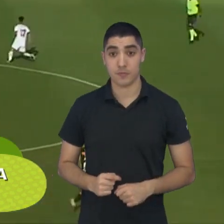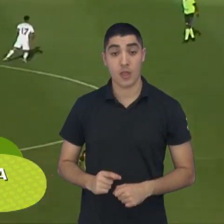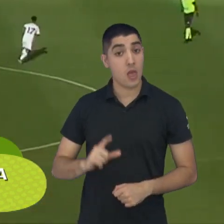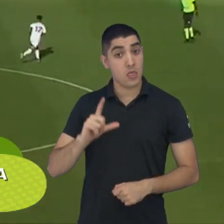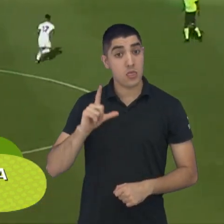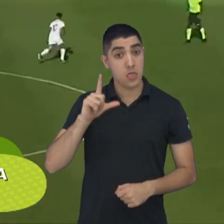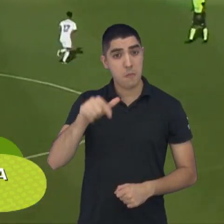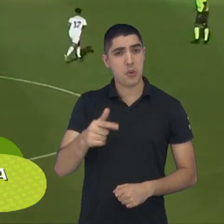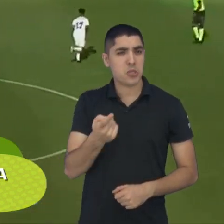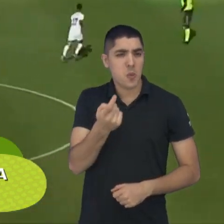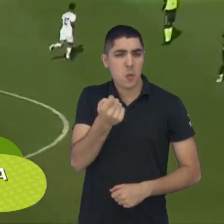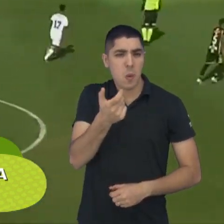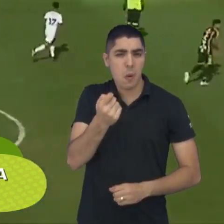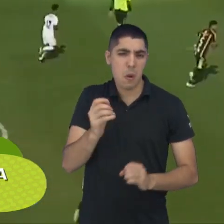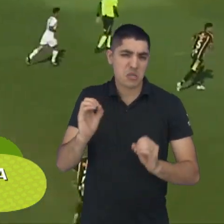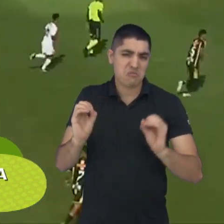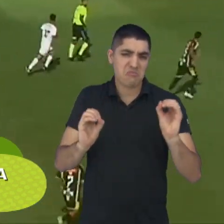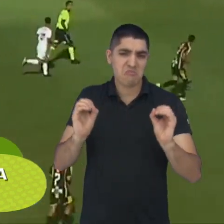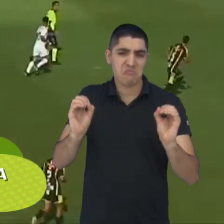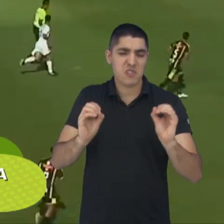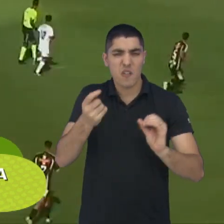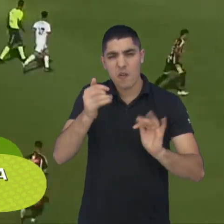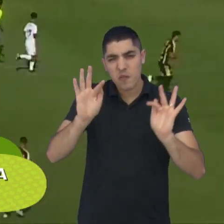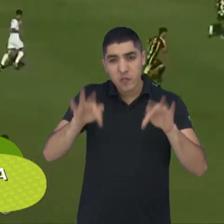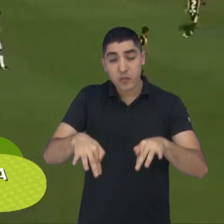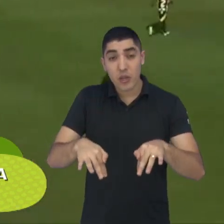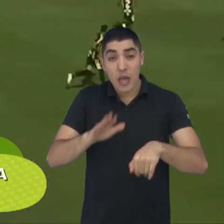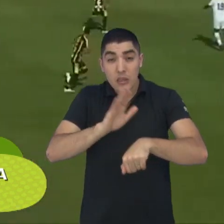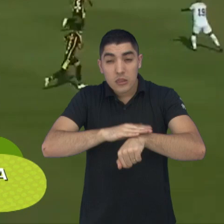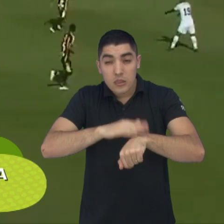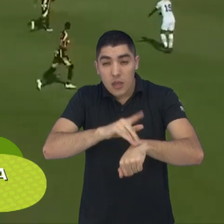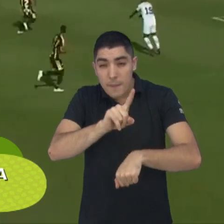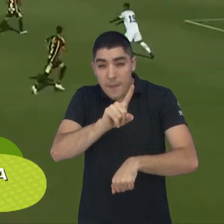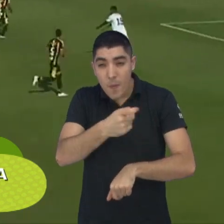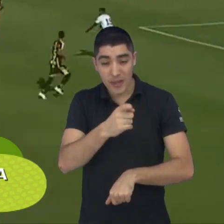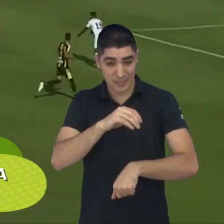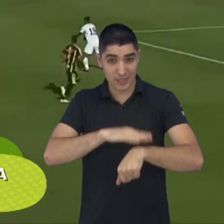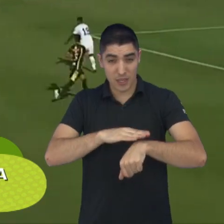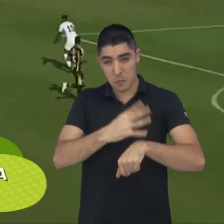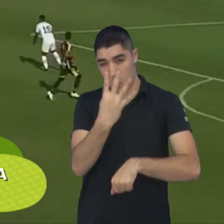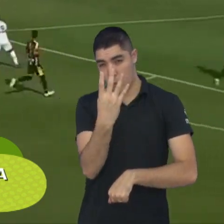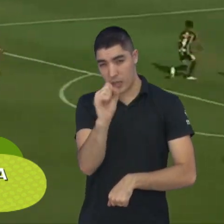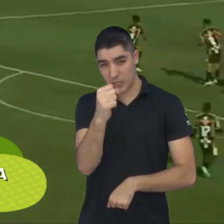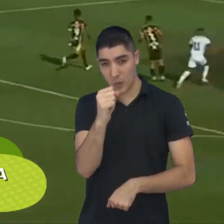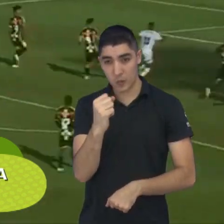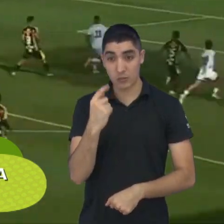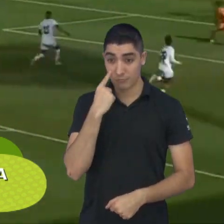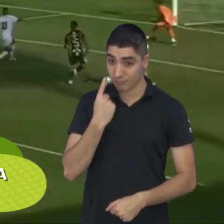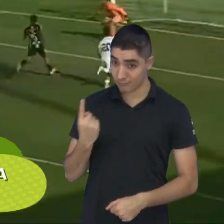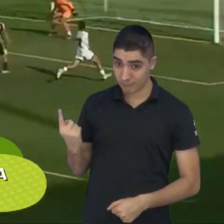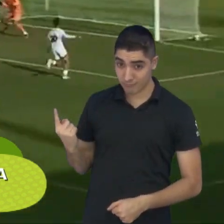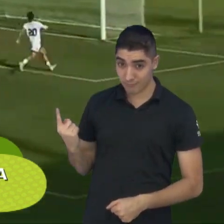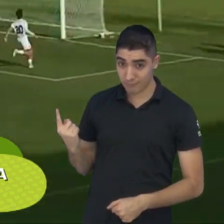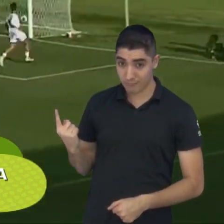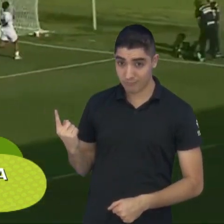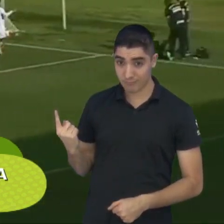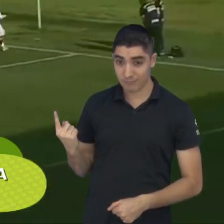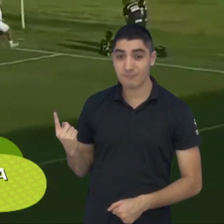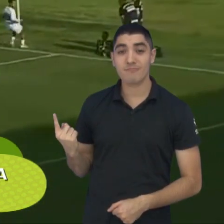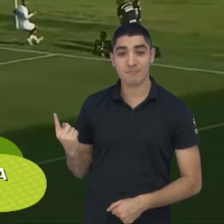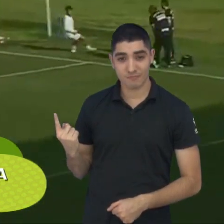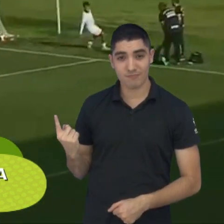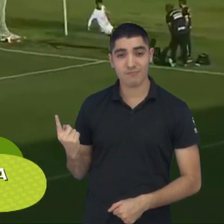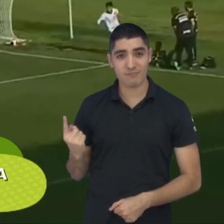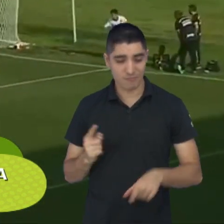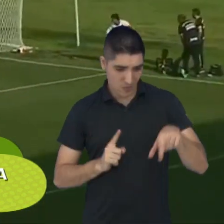partida caminhava para o empate sem gols, quando nos acréscimos, aos 48, Severo fez o levantamento da esquerda e